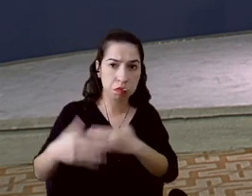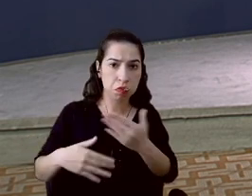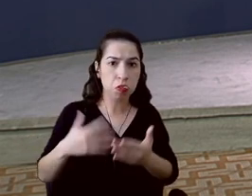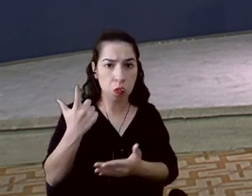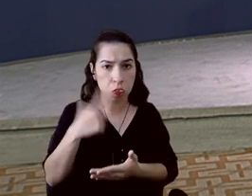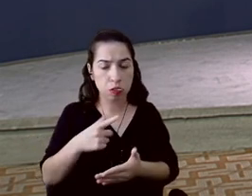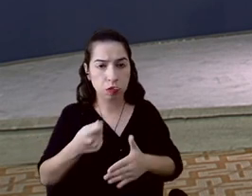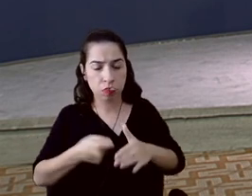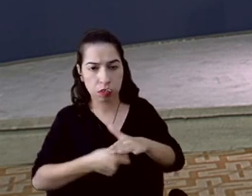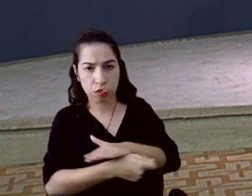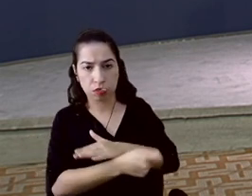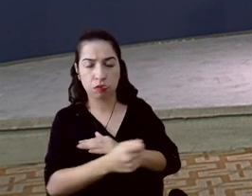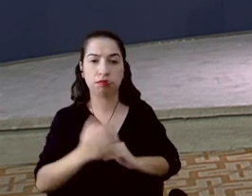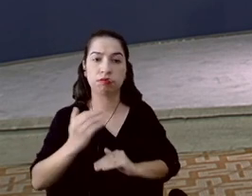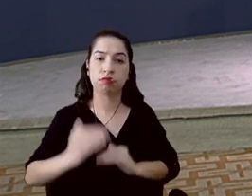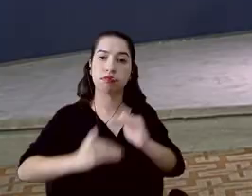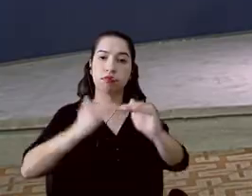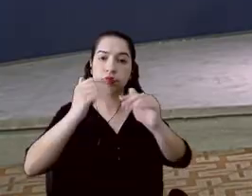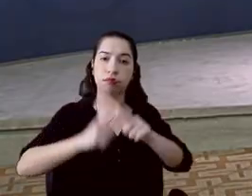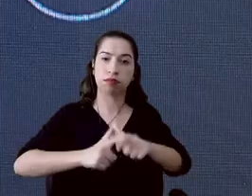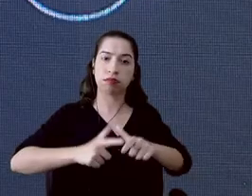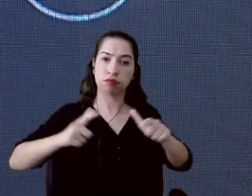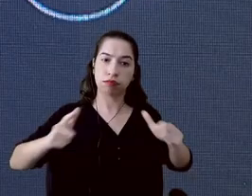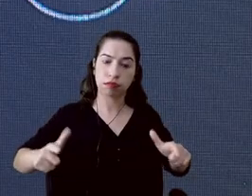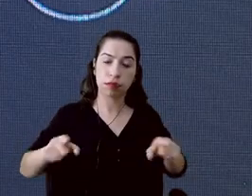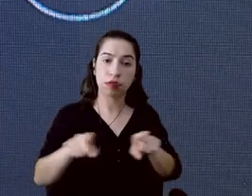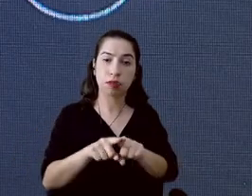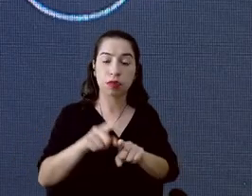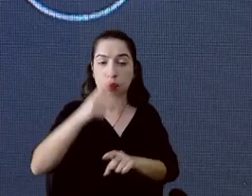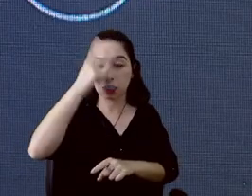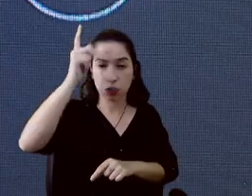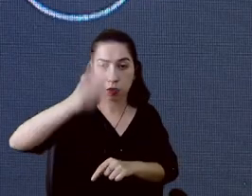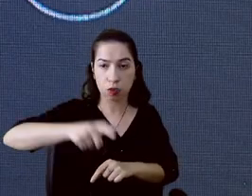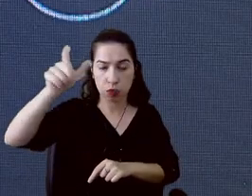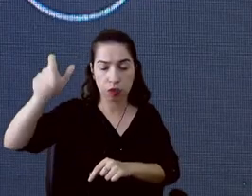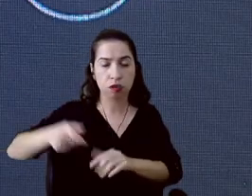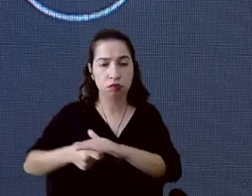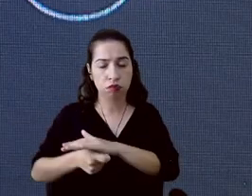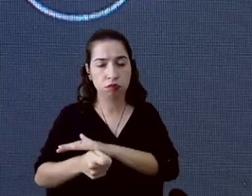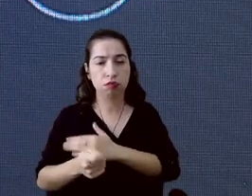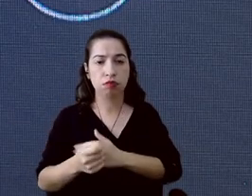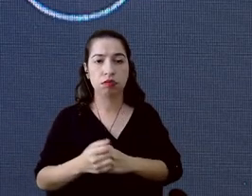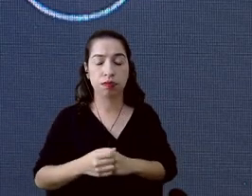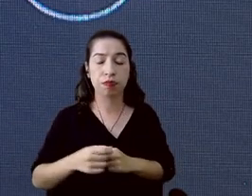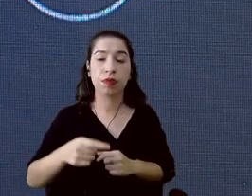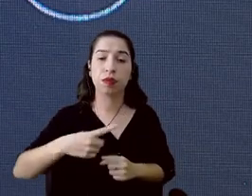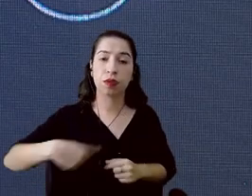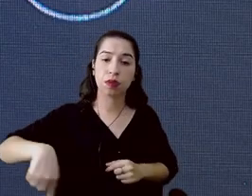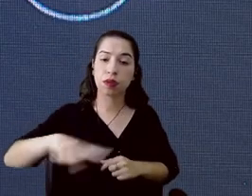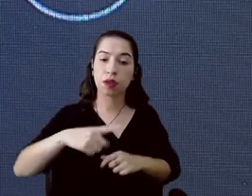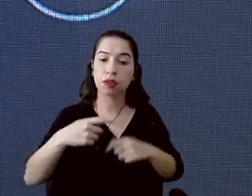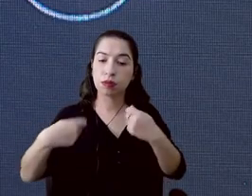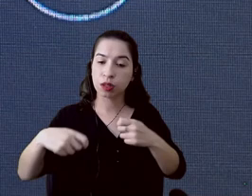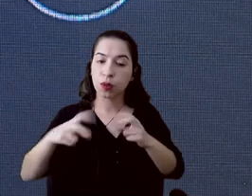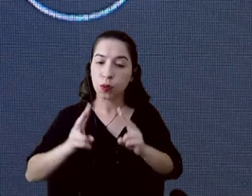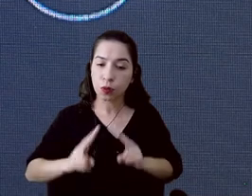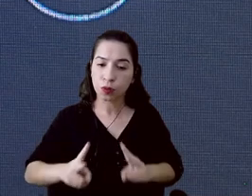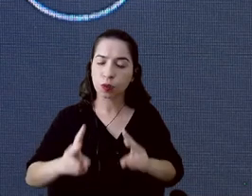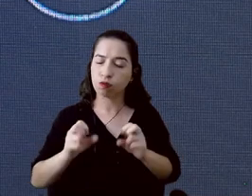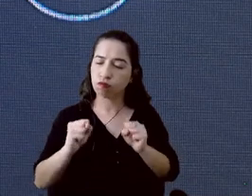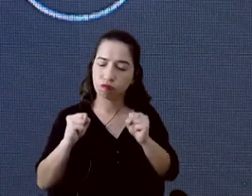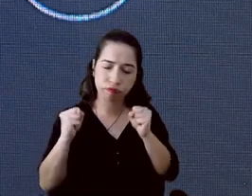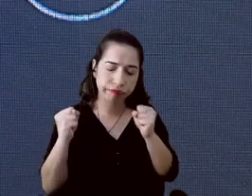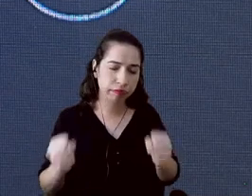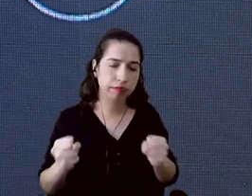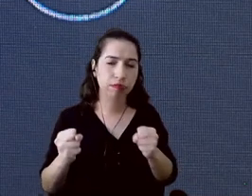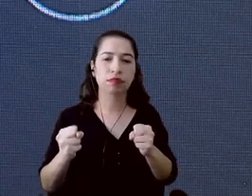no crescimento na expansão e nas pessoas Então quem fica aqui a gente precisa continuar dando porrada e crescendo